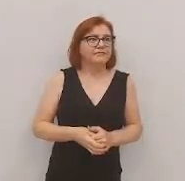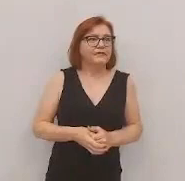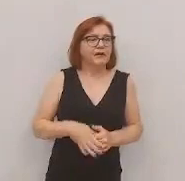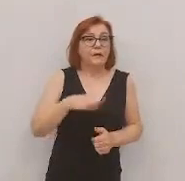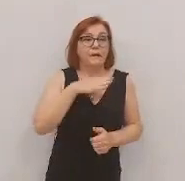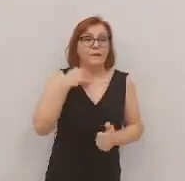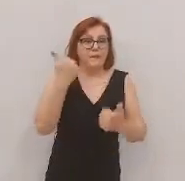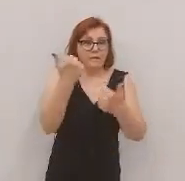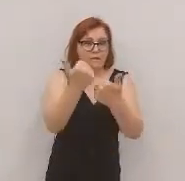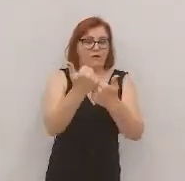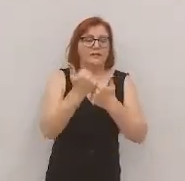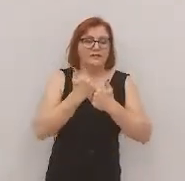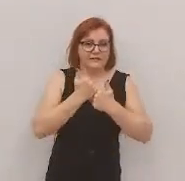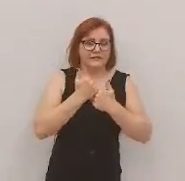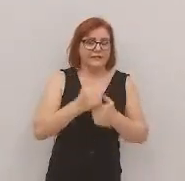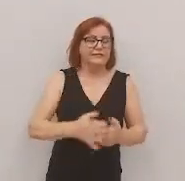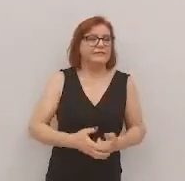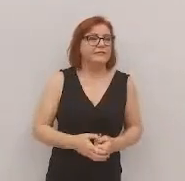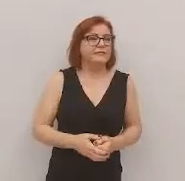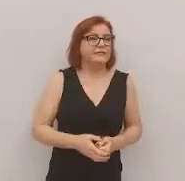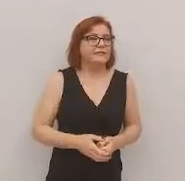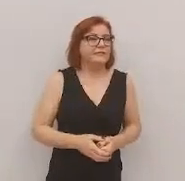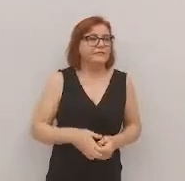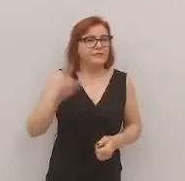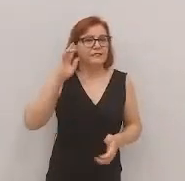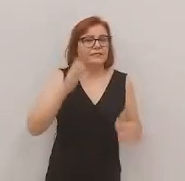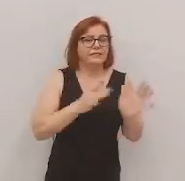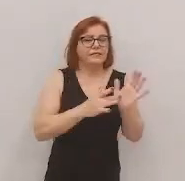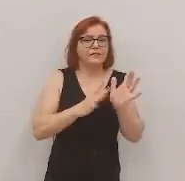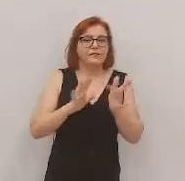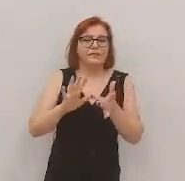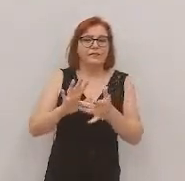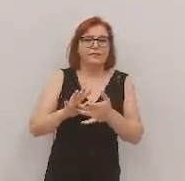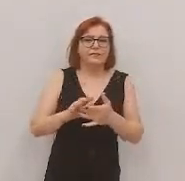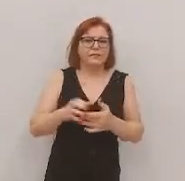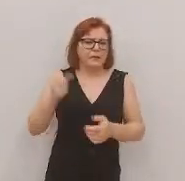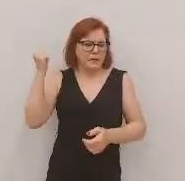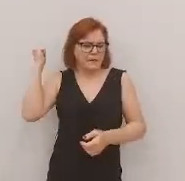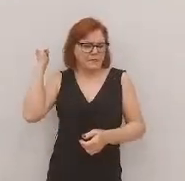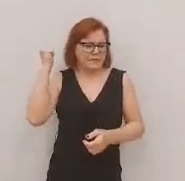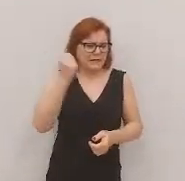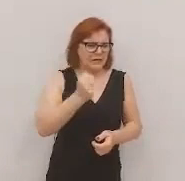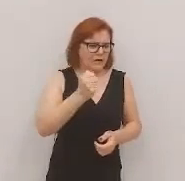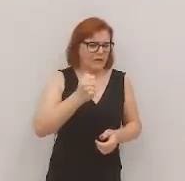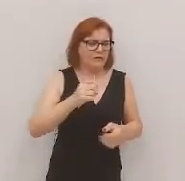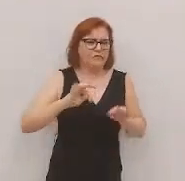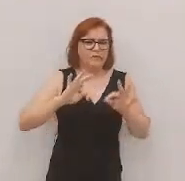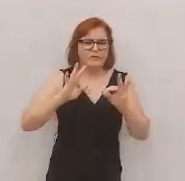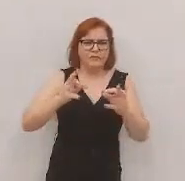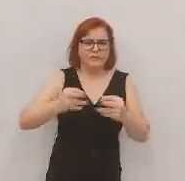substitutiva. Senhor Jesus. Por isso foi esse golpe total.